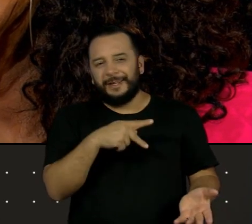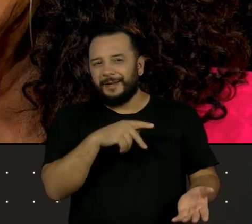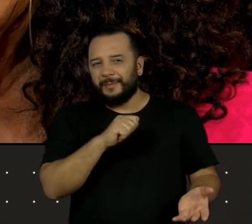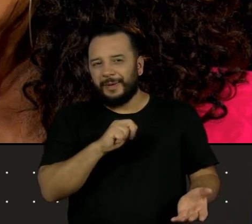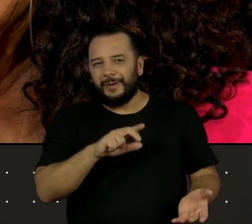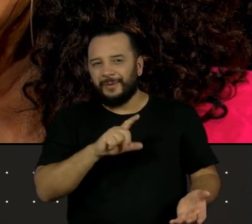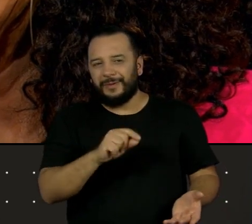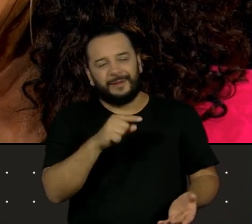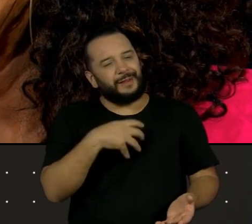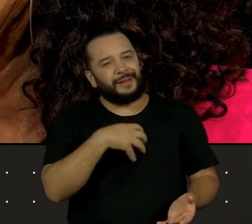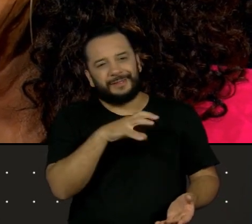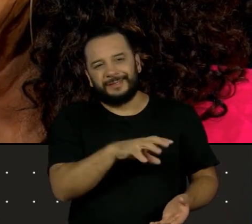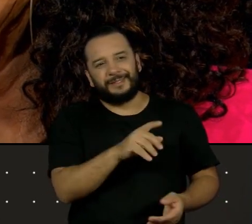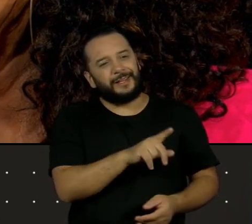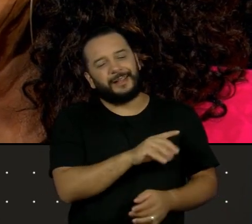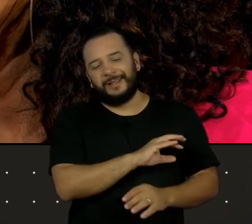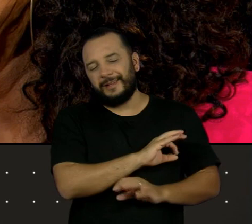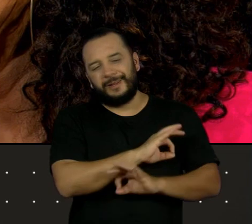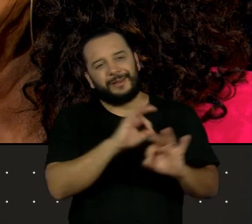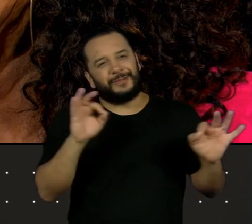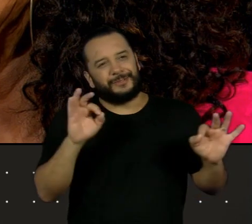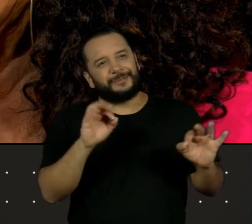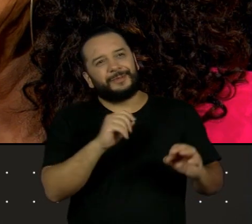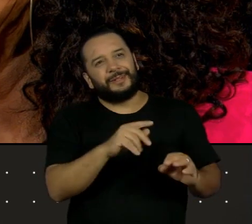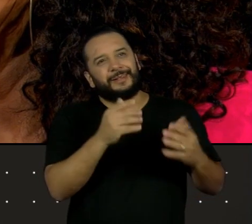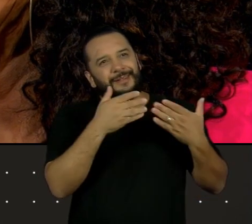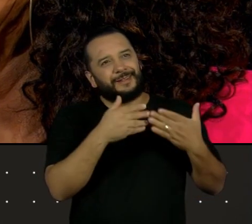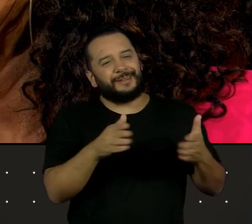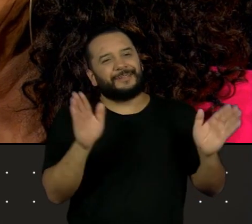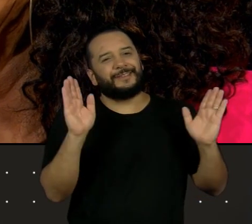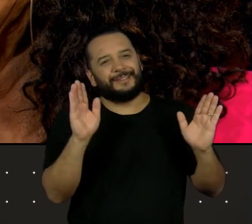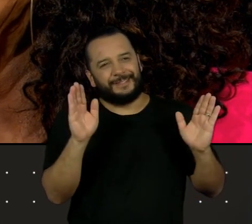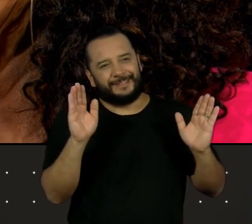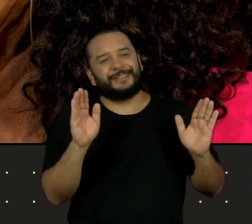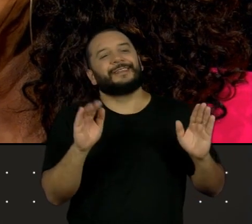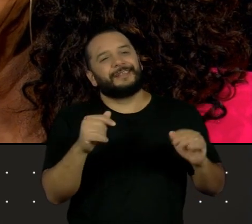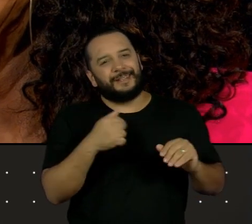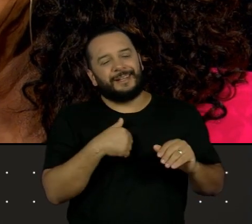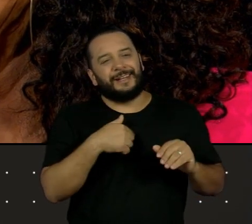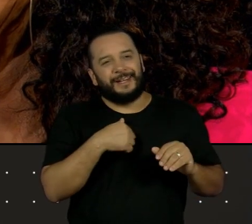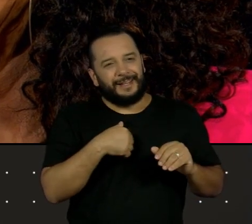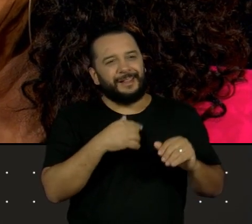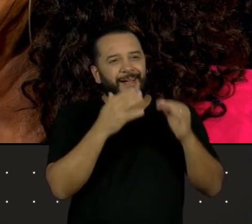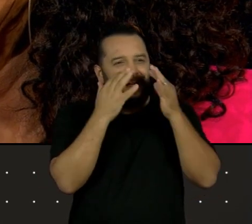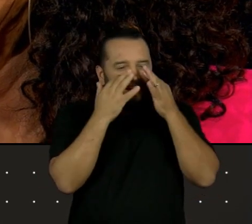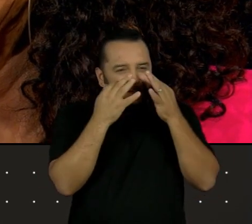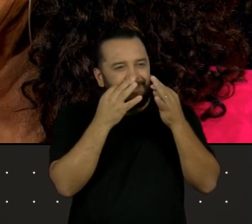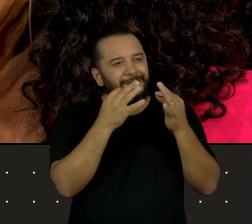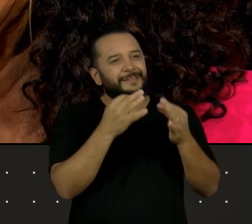também ótima para fazer isso, porque ela é uma pessoa aberta, ela escuta, ela